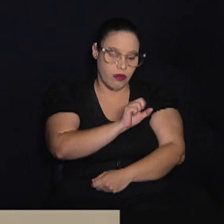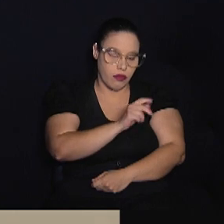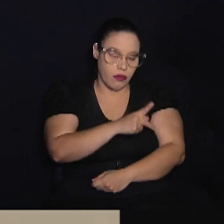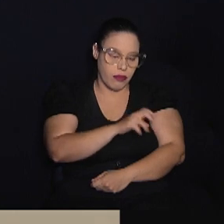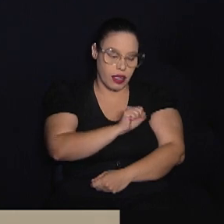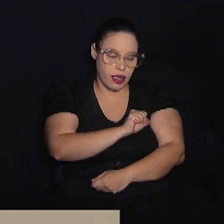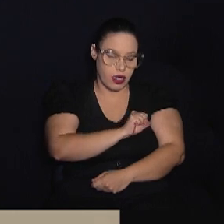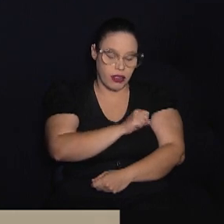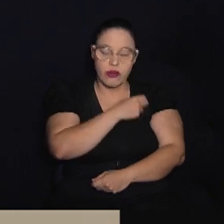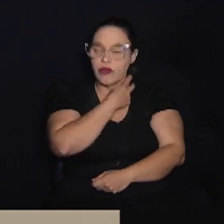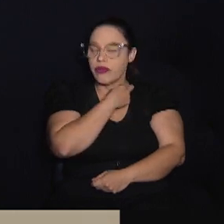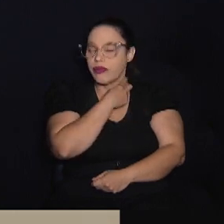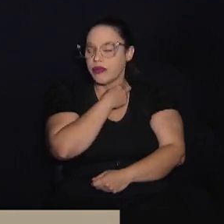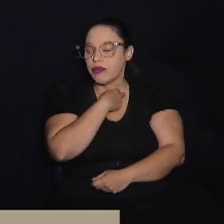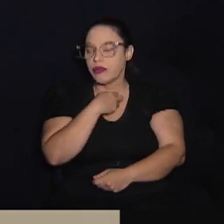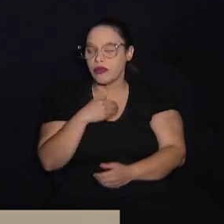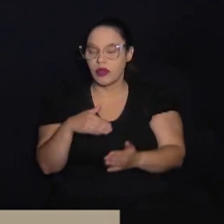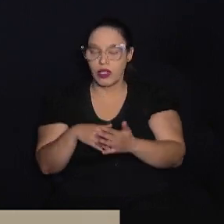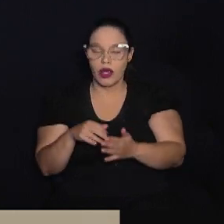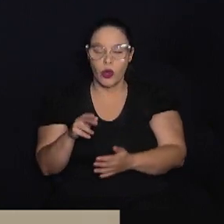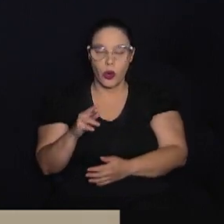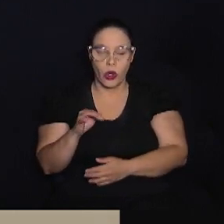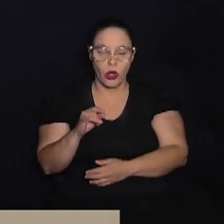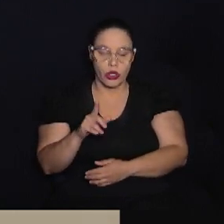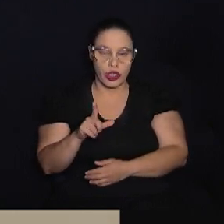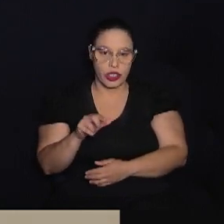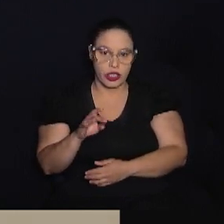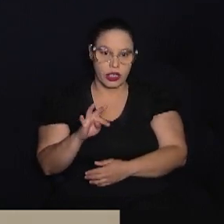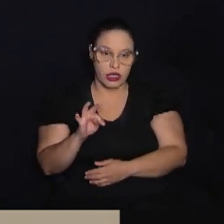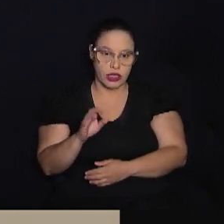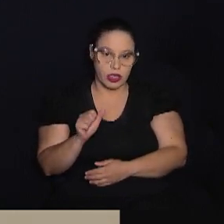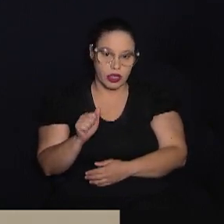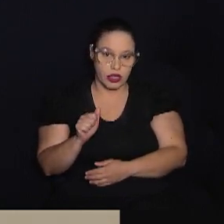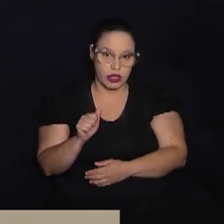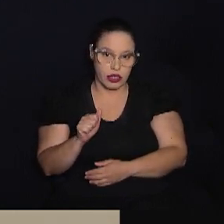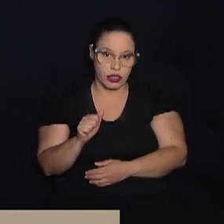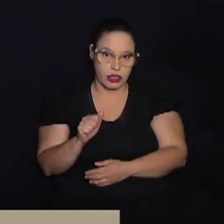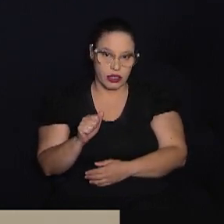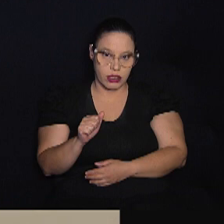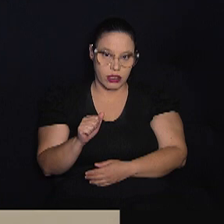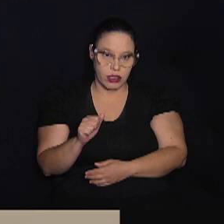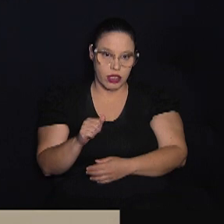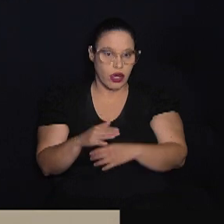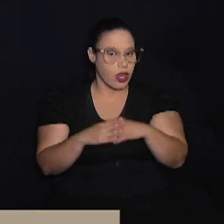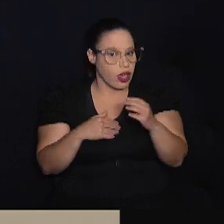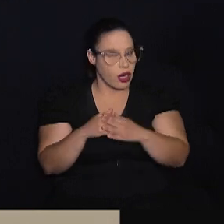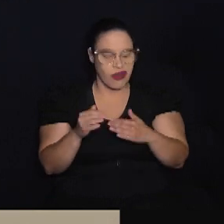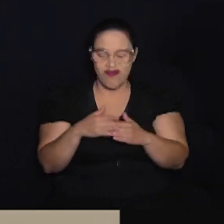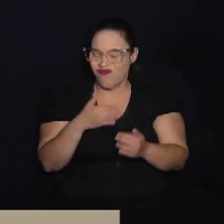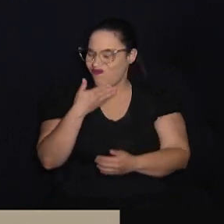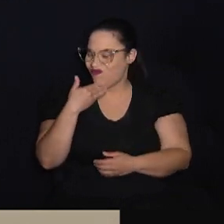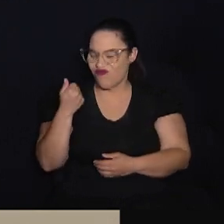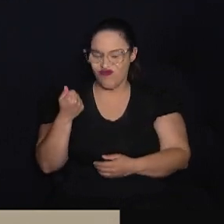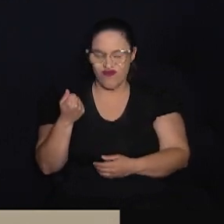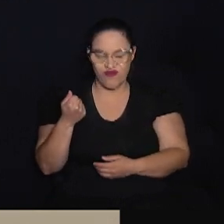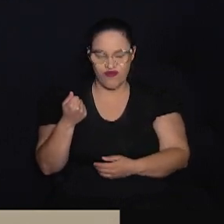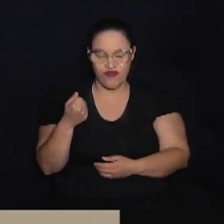encaixar com algum urologista logo. Mas ele vai começar a tratar. Se esse tratamento não melhora, aí